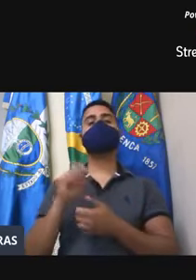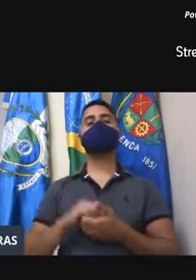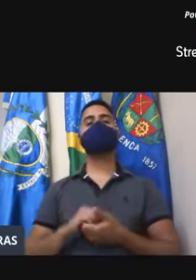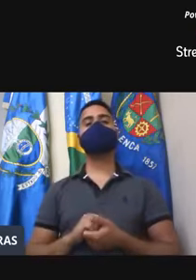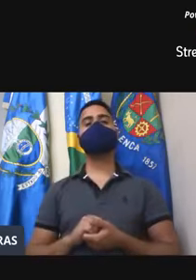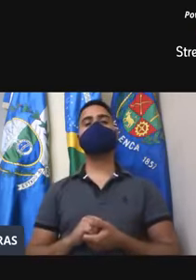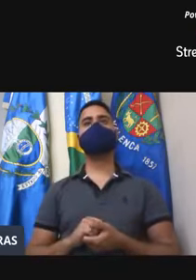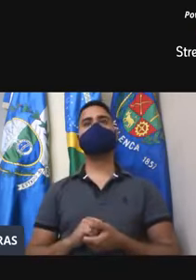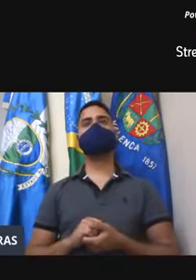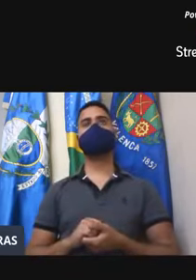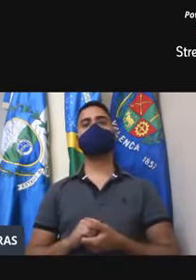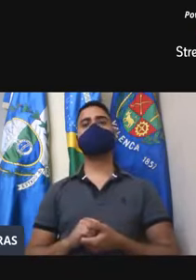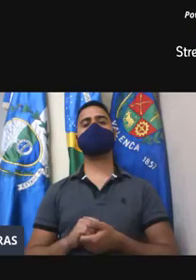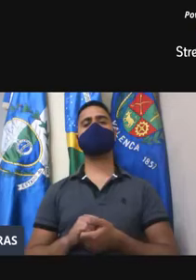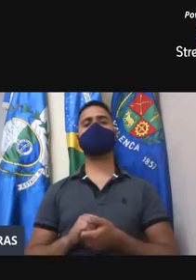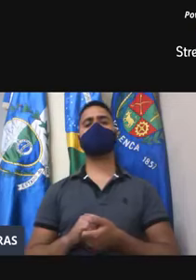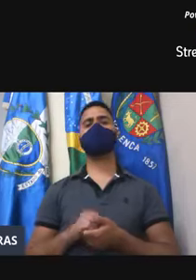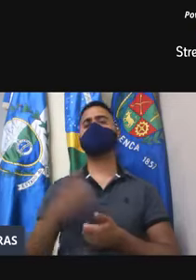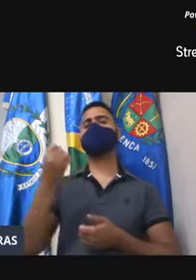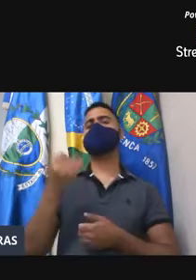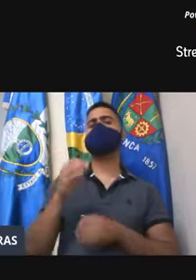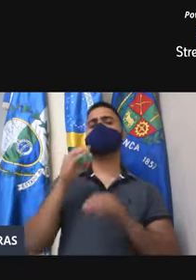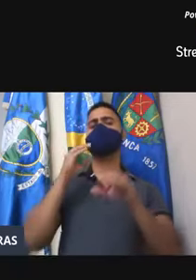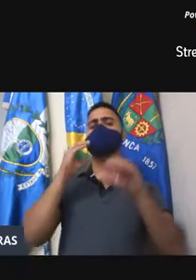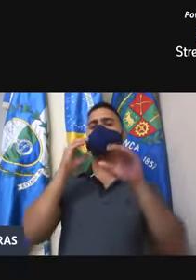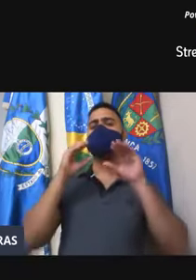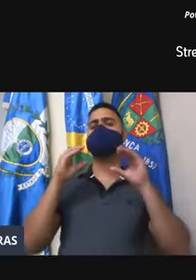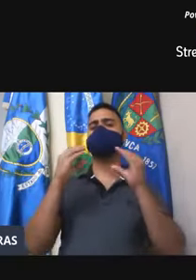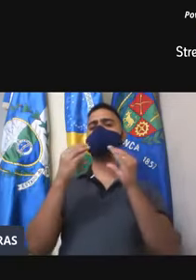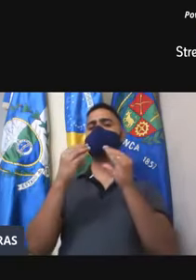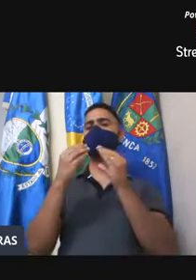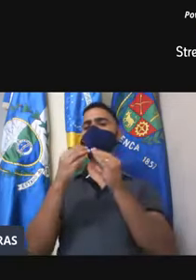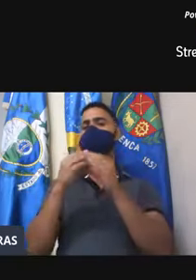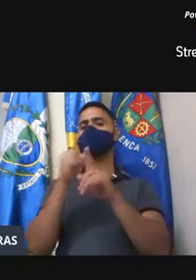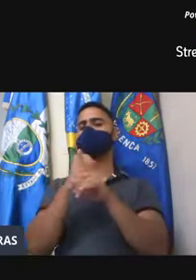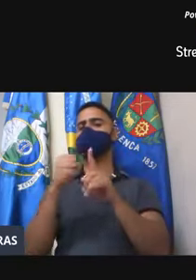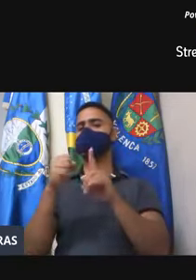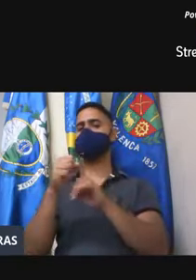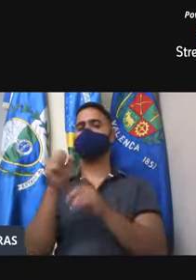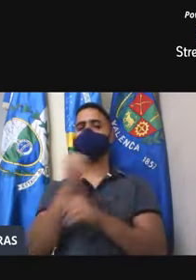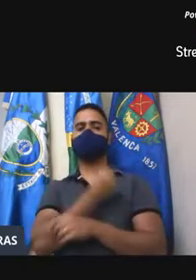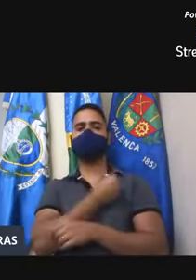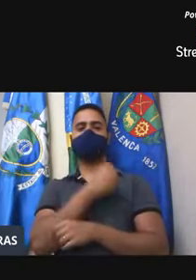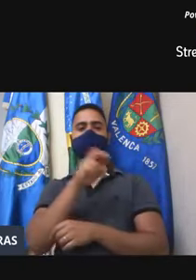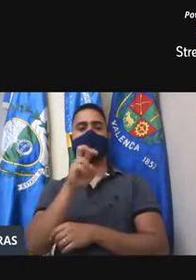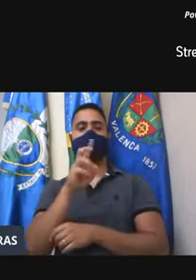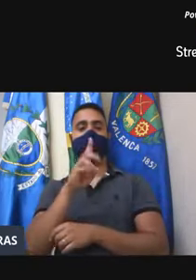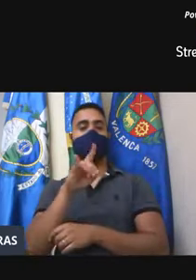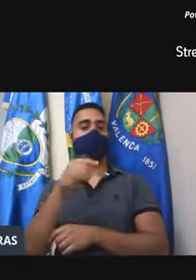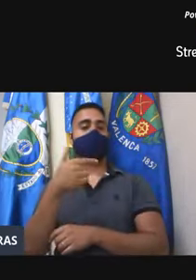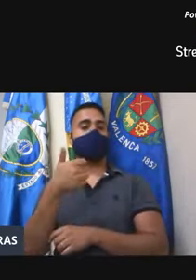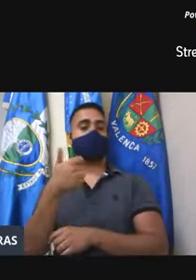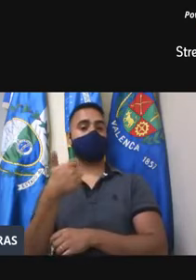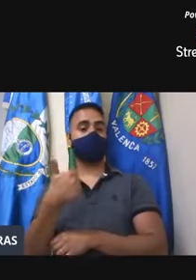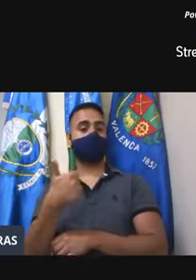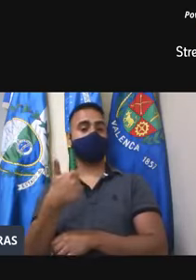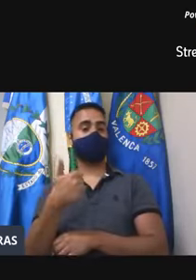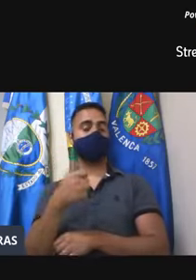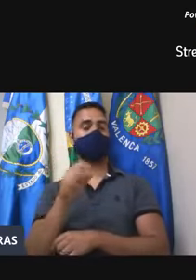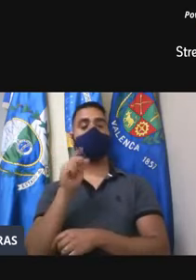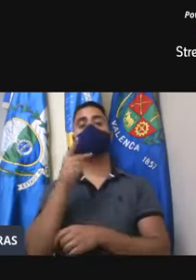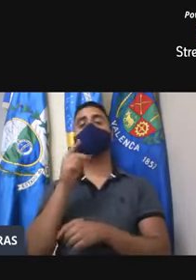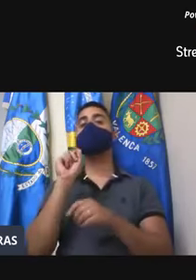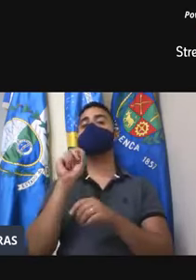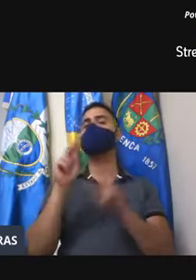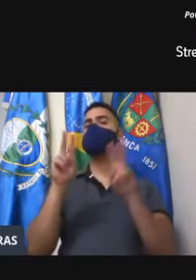da resolução do Conselho Municipal de Assistência Social de número 5, de 21 de julho de 2015. Que trata